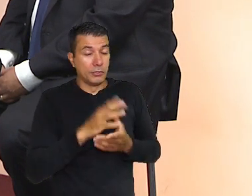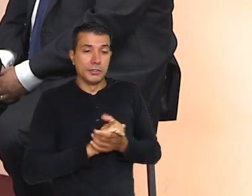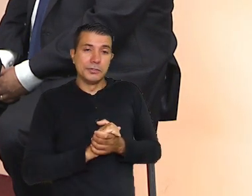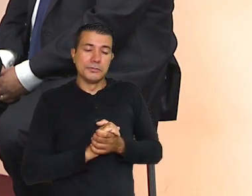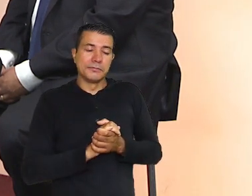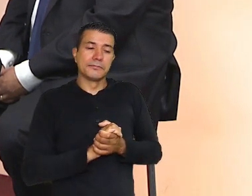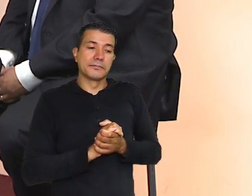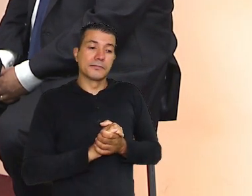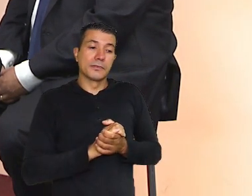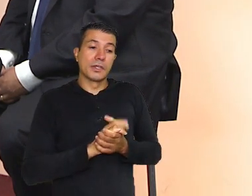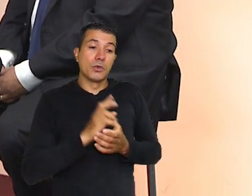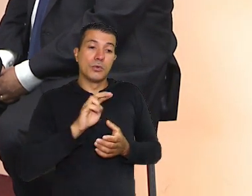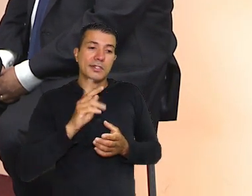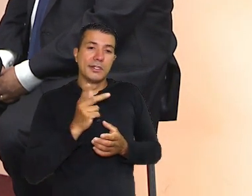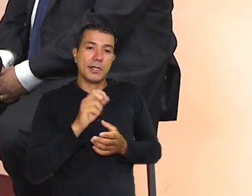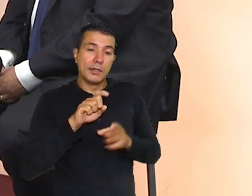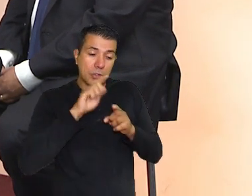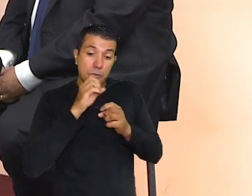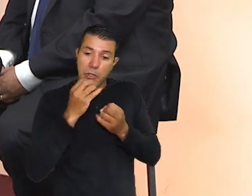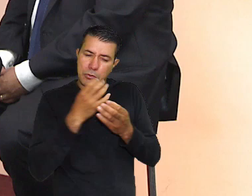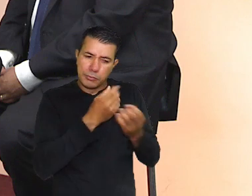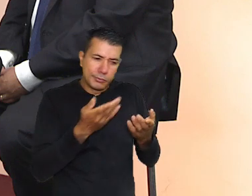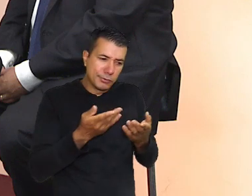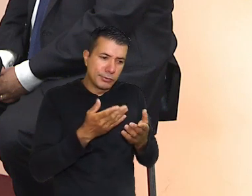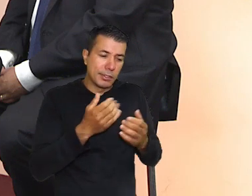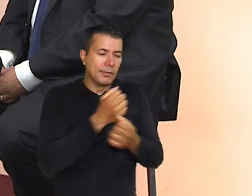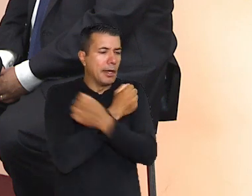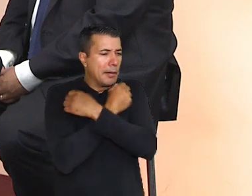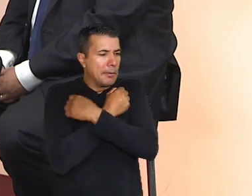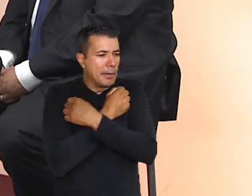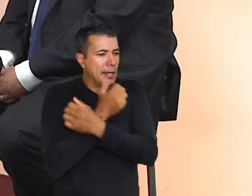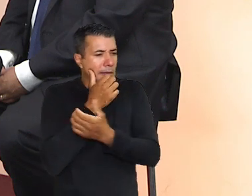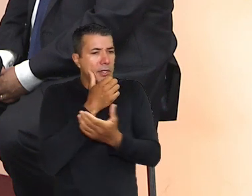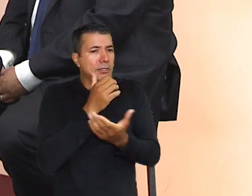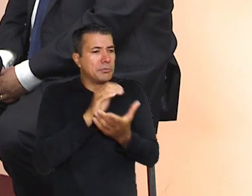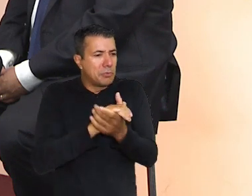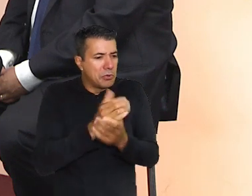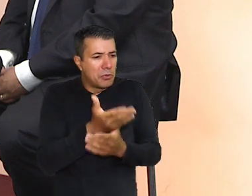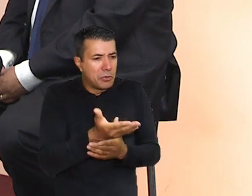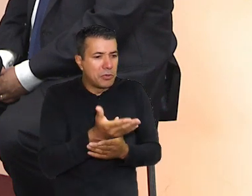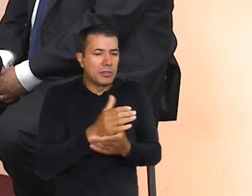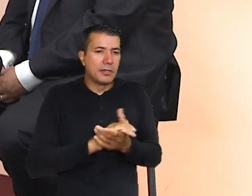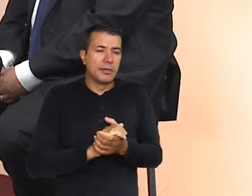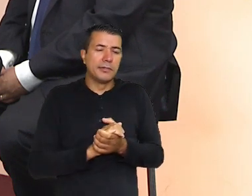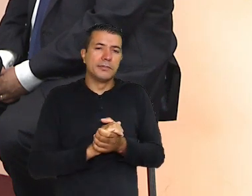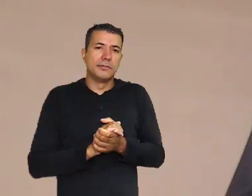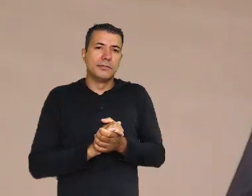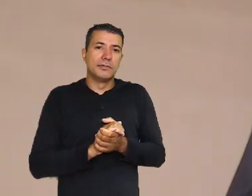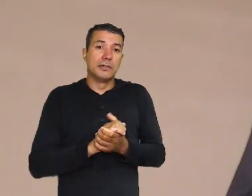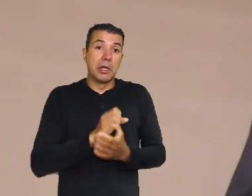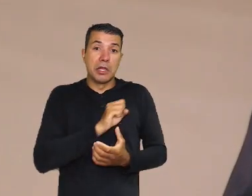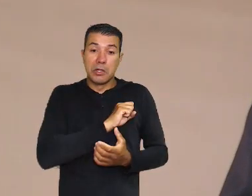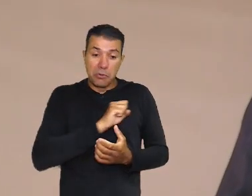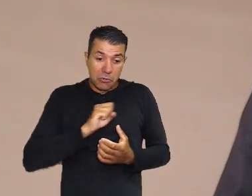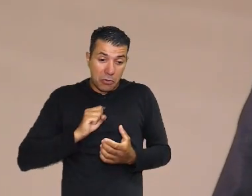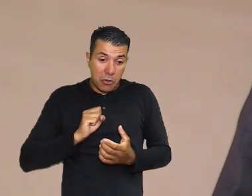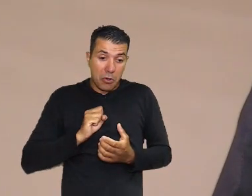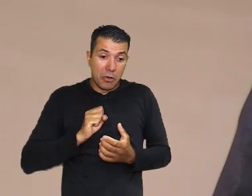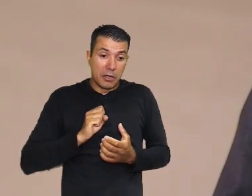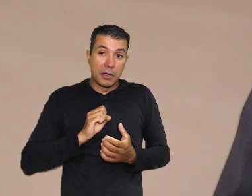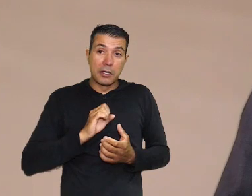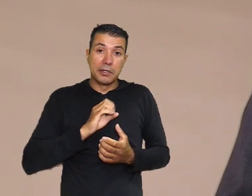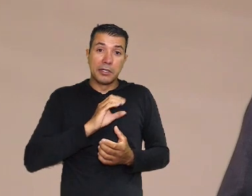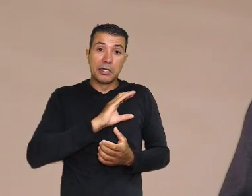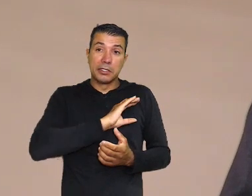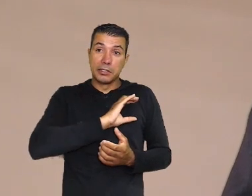noite. Pastor William. Eu queria mandar um abraço também para minha esposa, Sheila. Um abraço também para minha sogra, Geuci, que está lá em